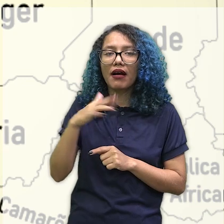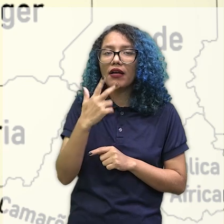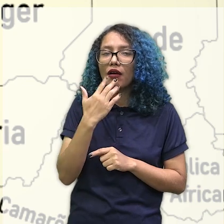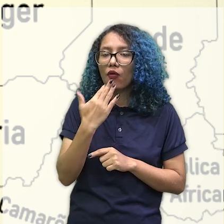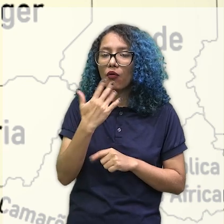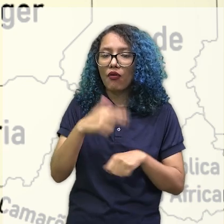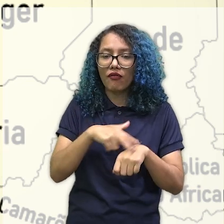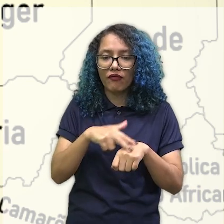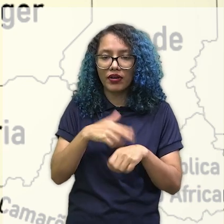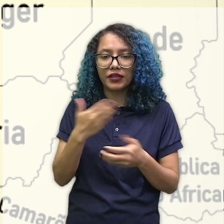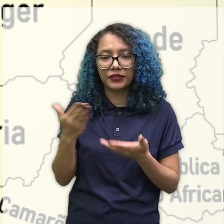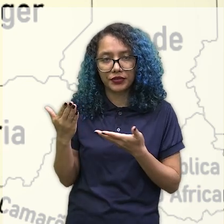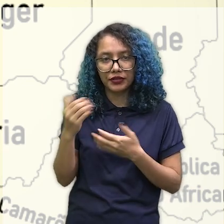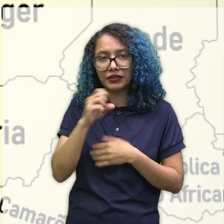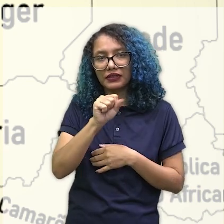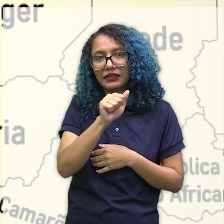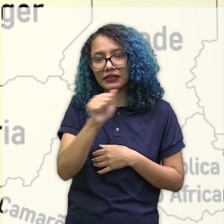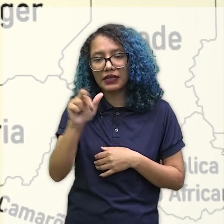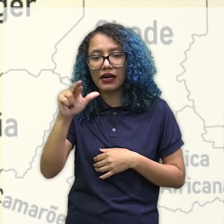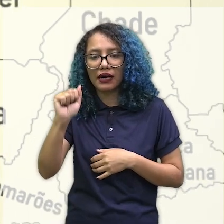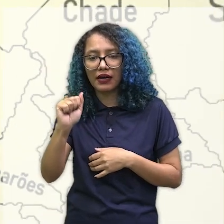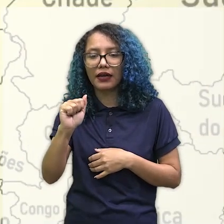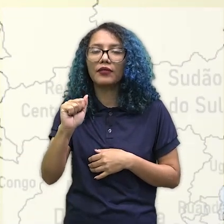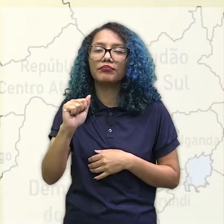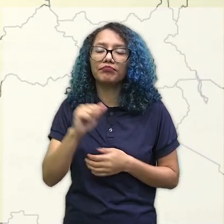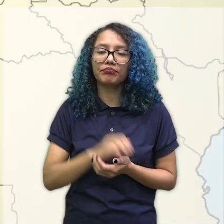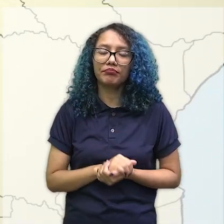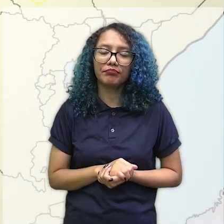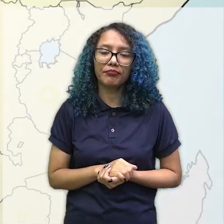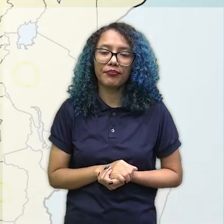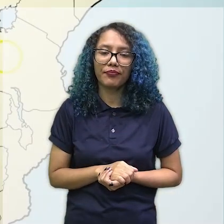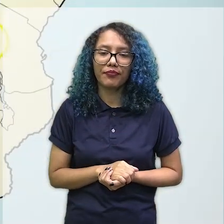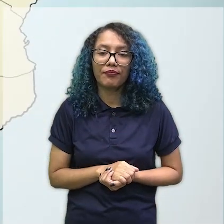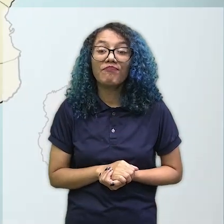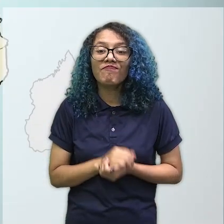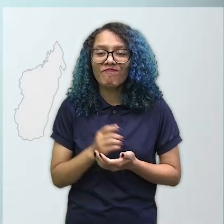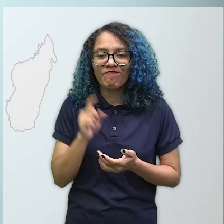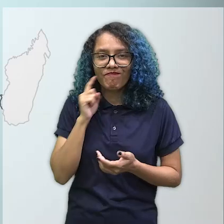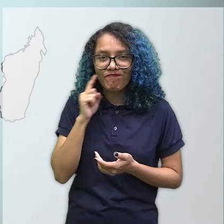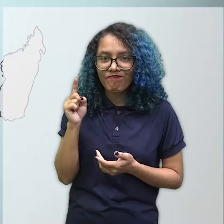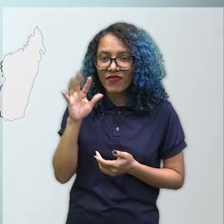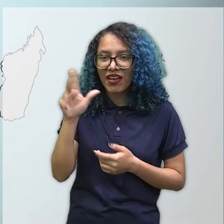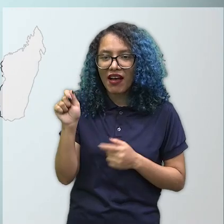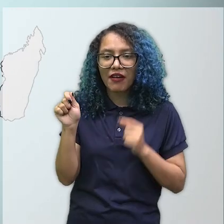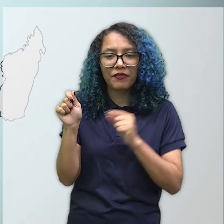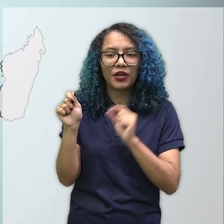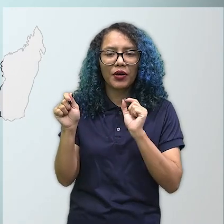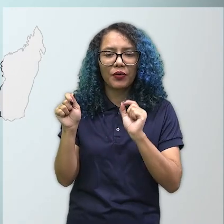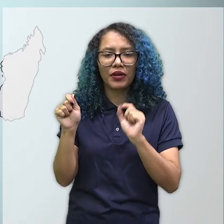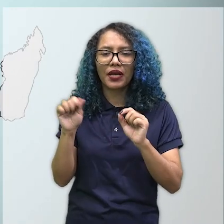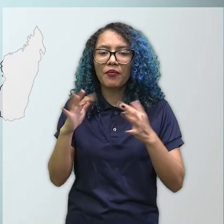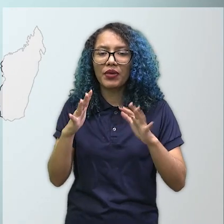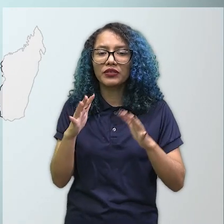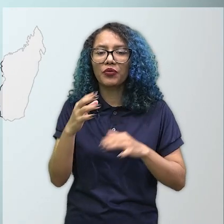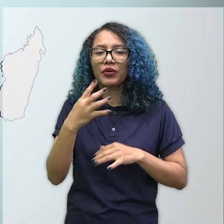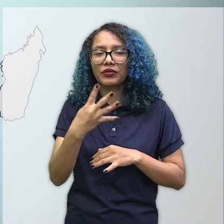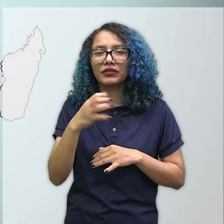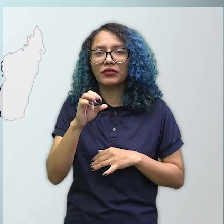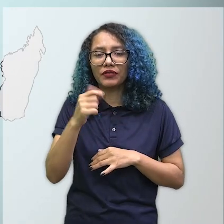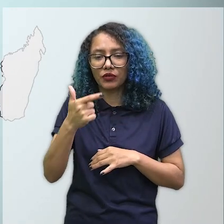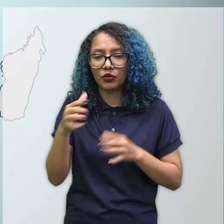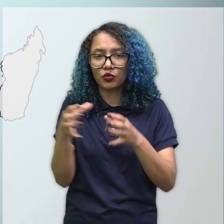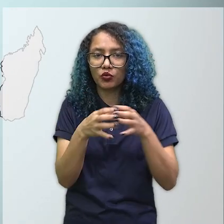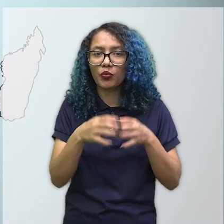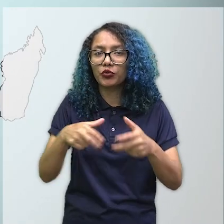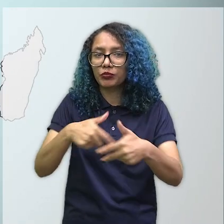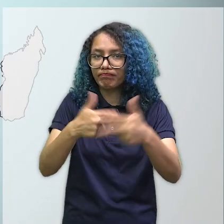Democrática, também conhecido como Saara Ocidental. O continente africano possui aproximadamente 492